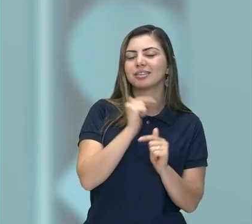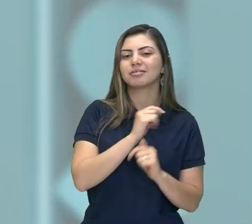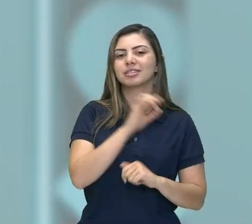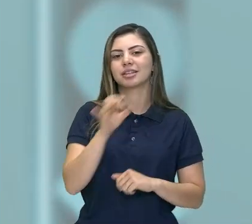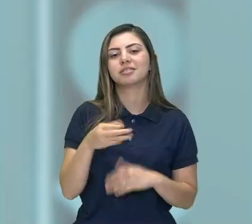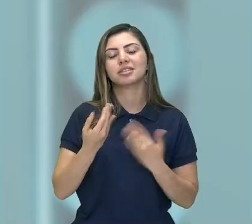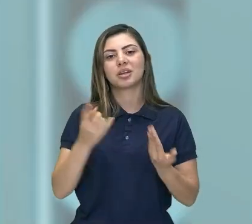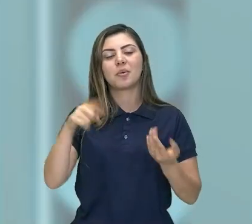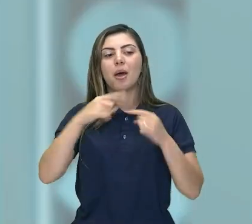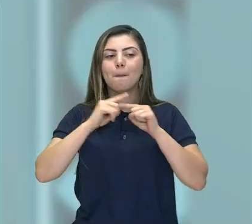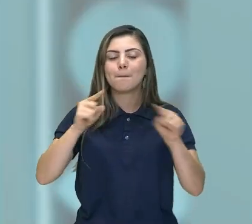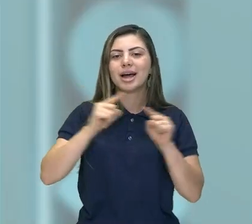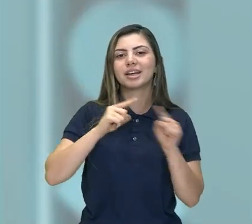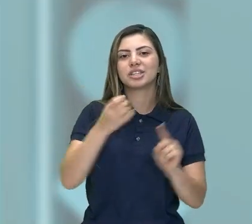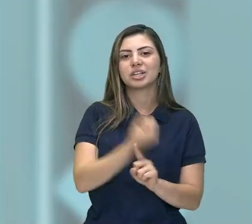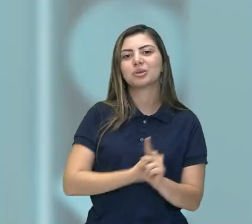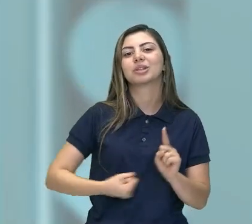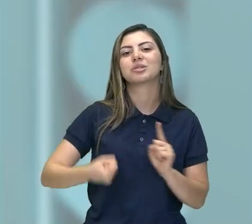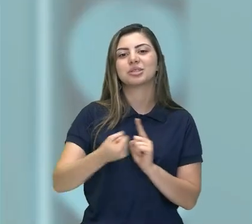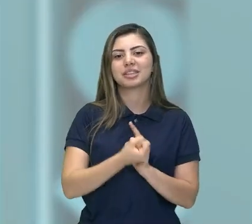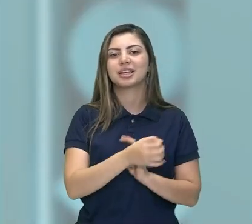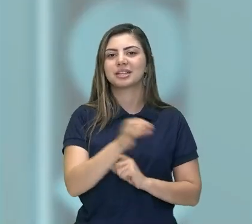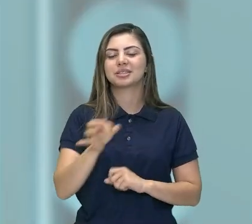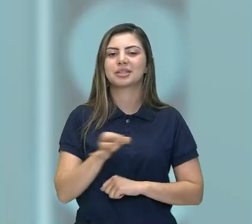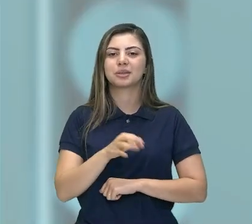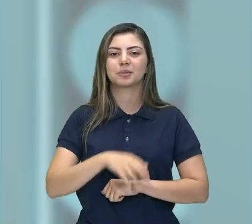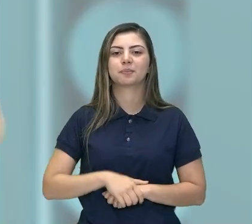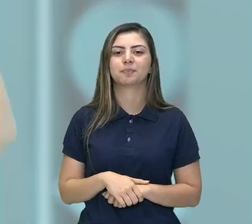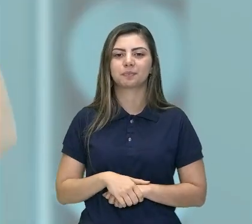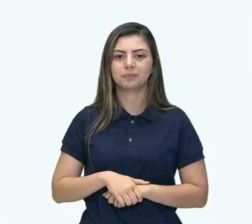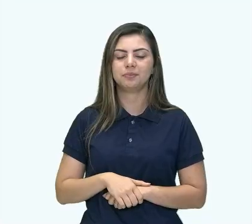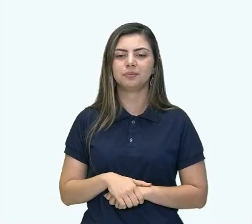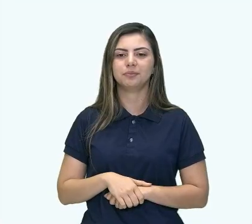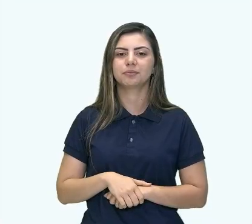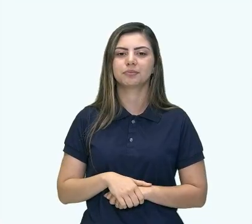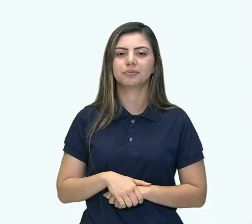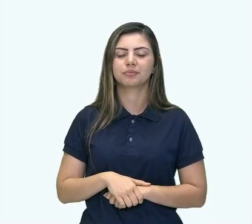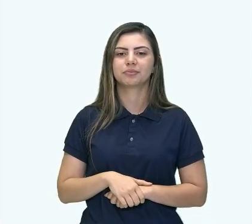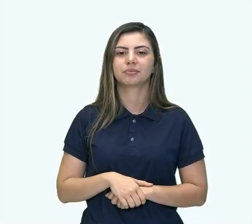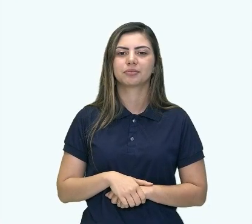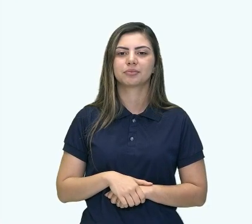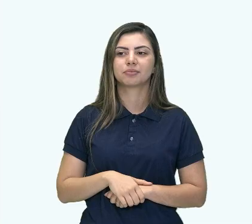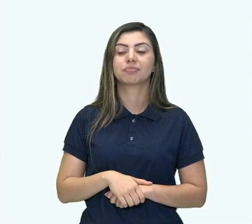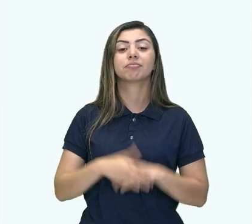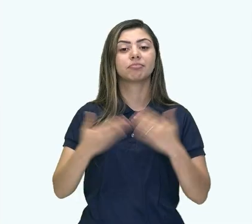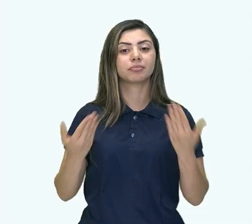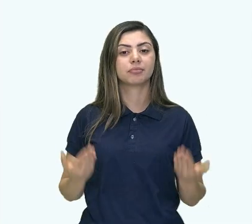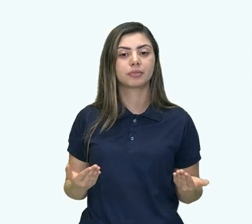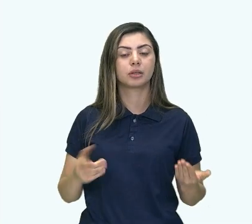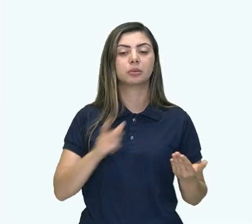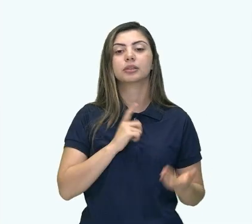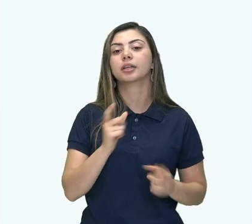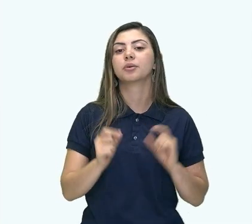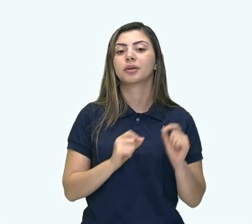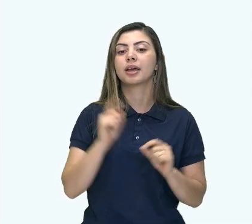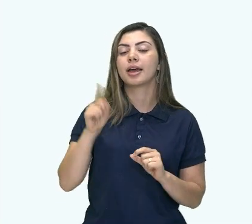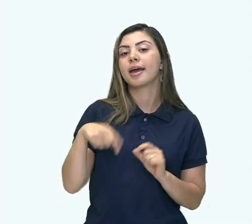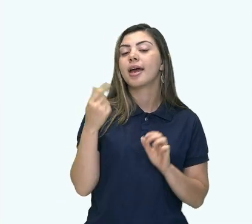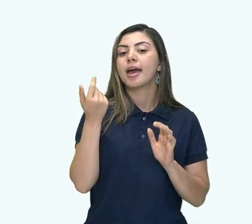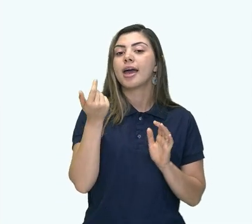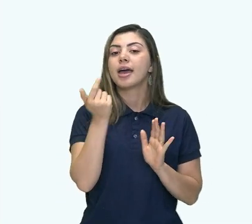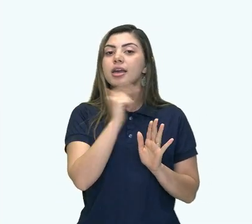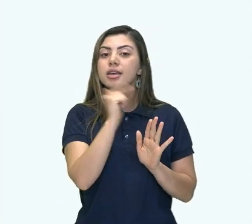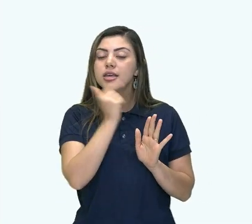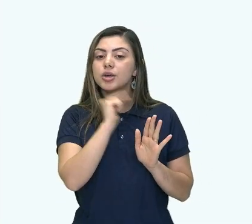crítica sociopolítica se volta para o que eu acabei de falar. Vamos continuar aí. Depois nós vamos ter a ironia, ele vai